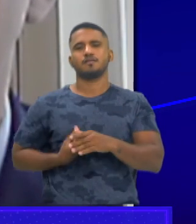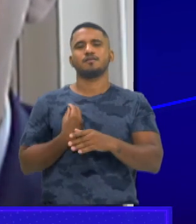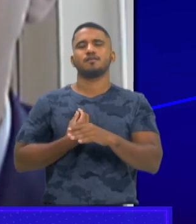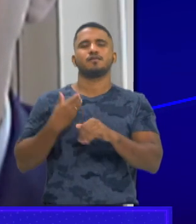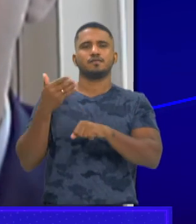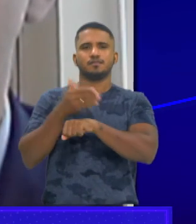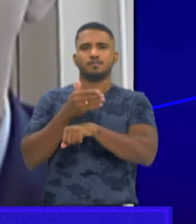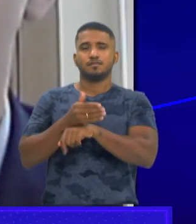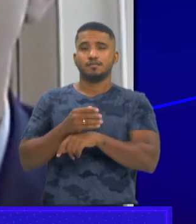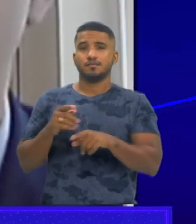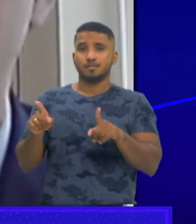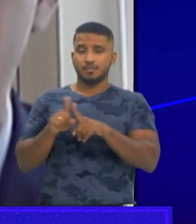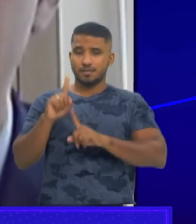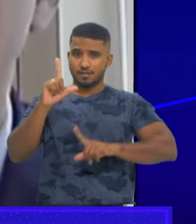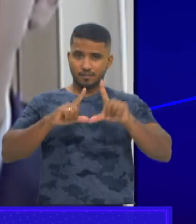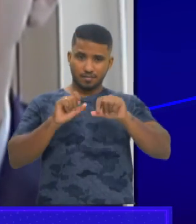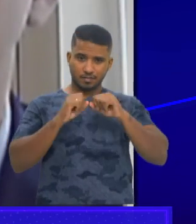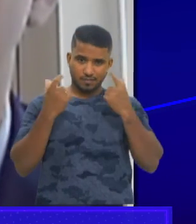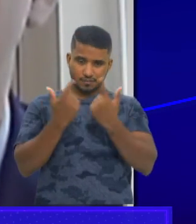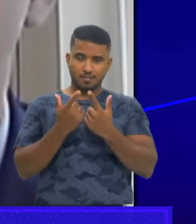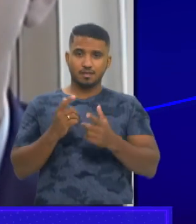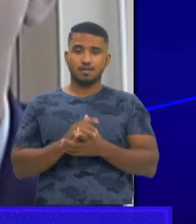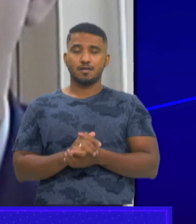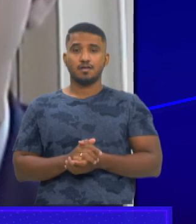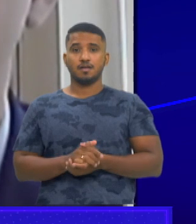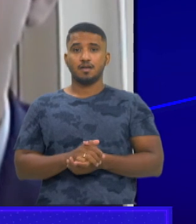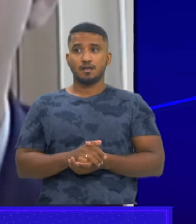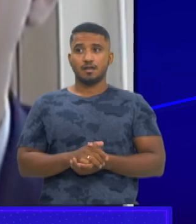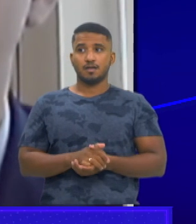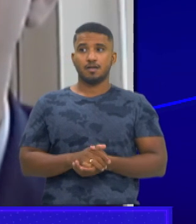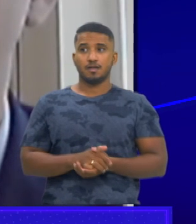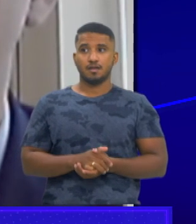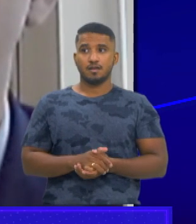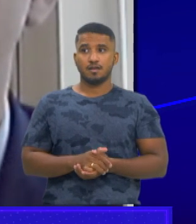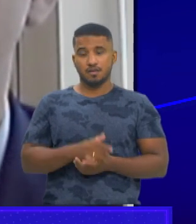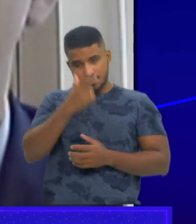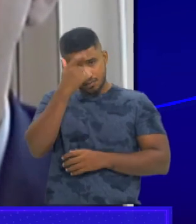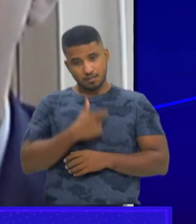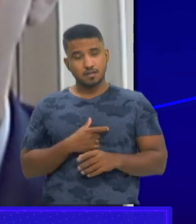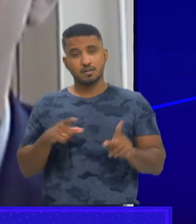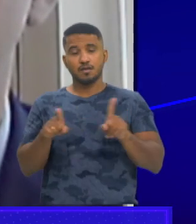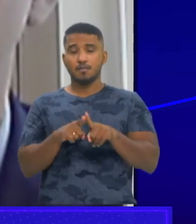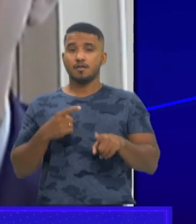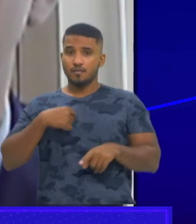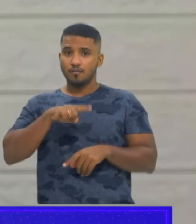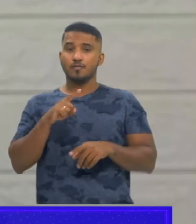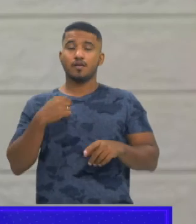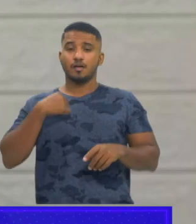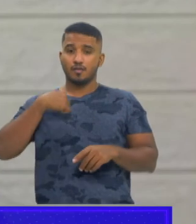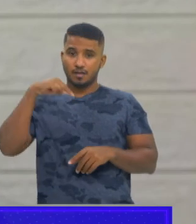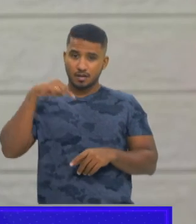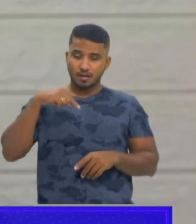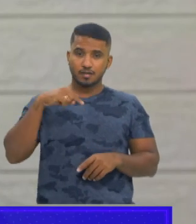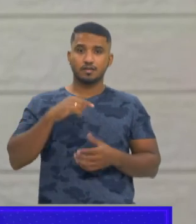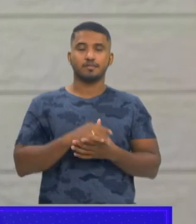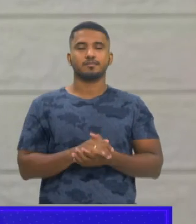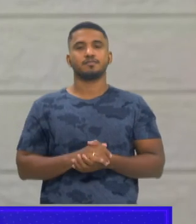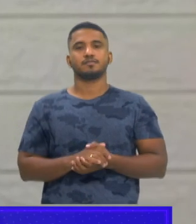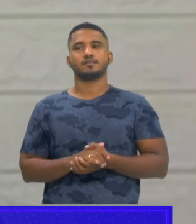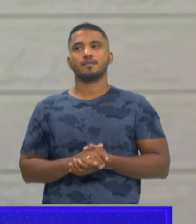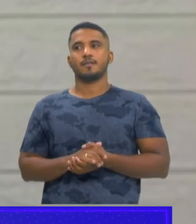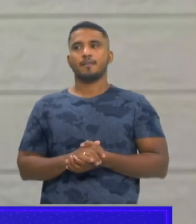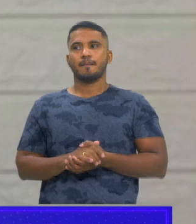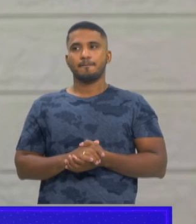inclusive a TV Assembleia, através desse companheiro de vocês, e quer dizer o seguinte: eu estou aqui com um